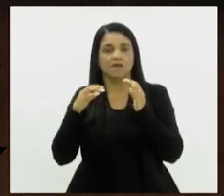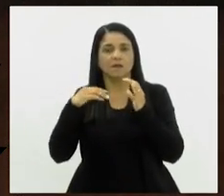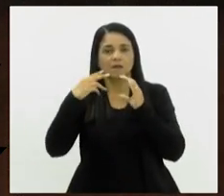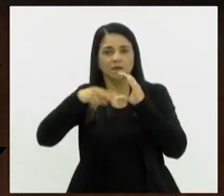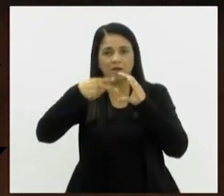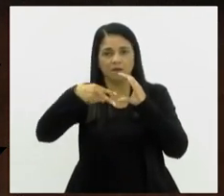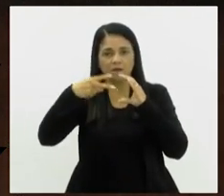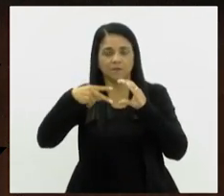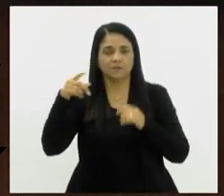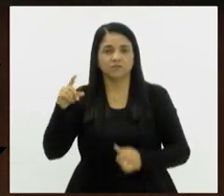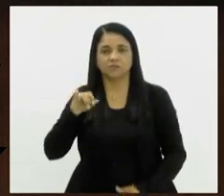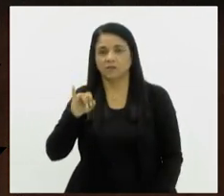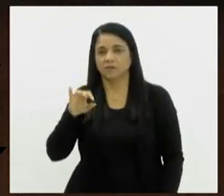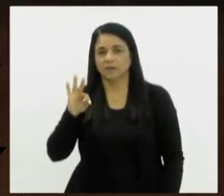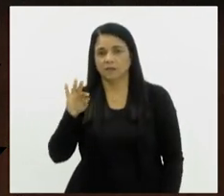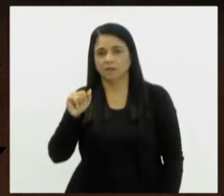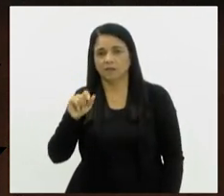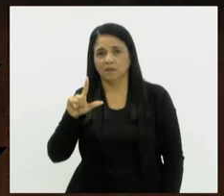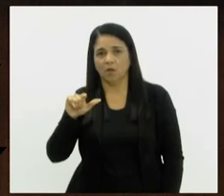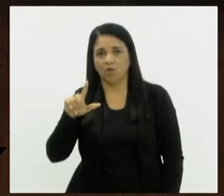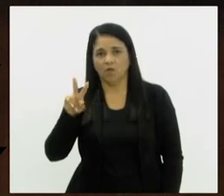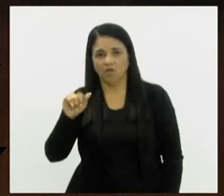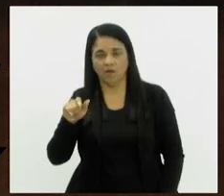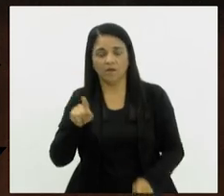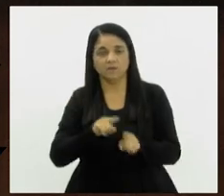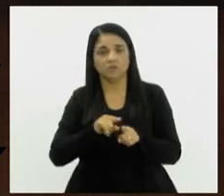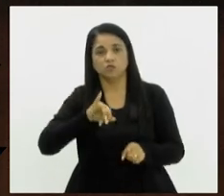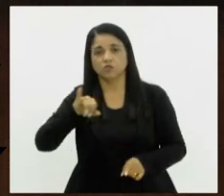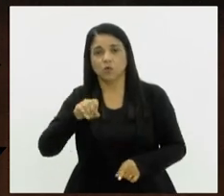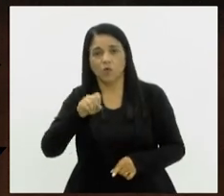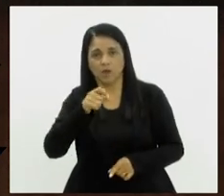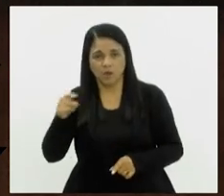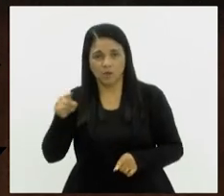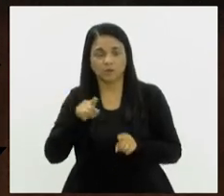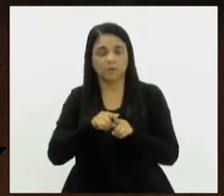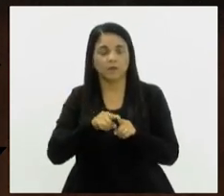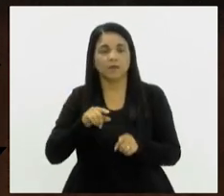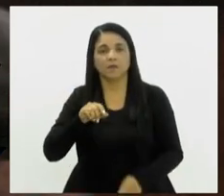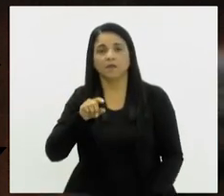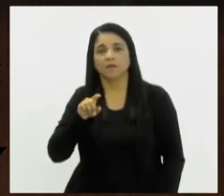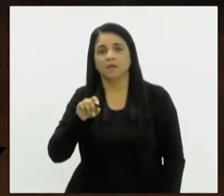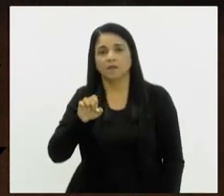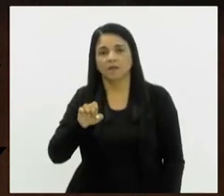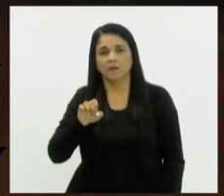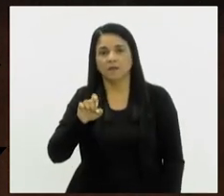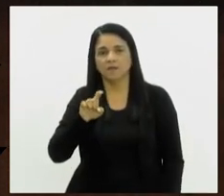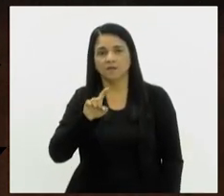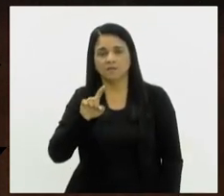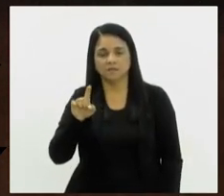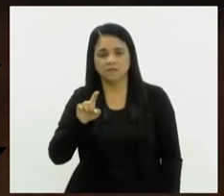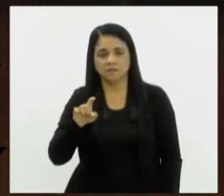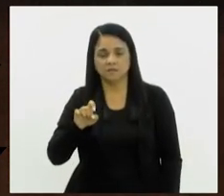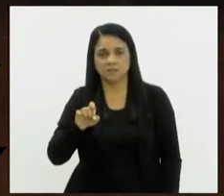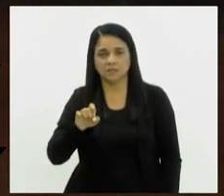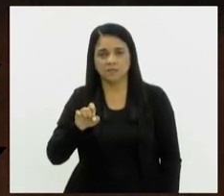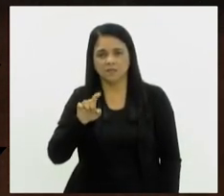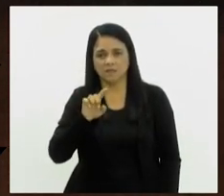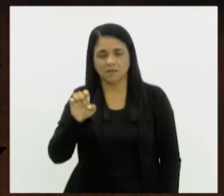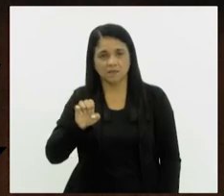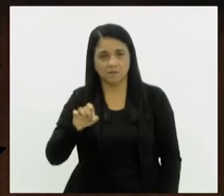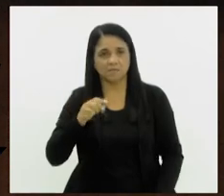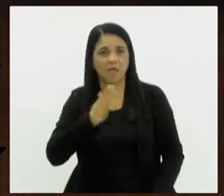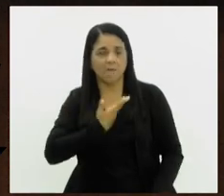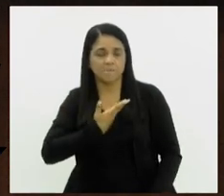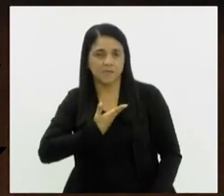Joel Enfermeiro, e também registrar a presença da Gisele Erdi, que é muito minha amiga, uma grande representante de São